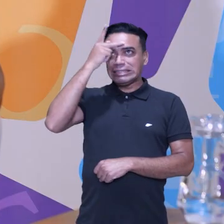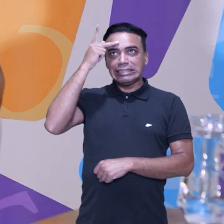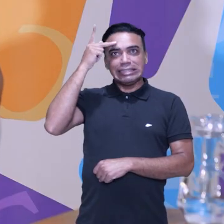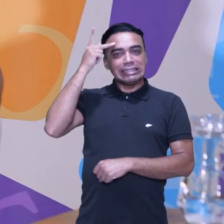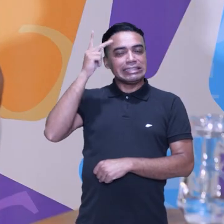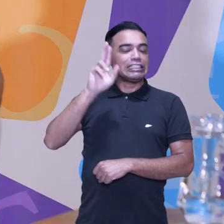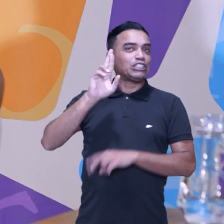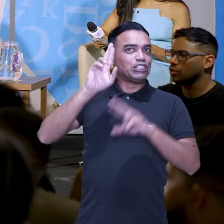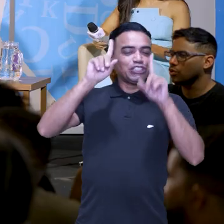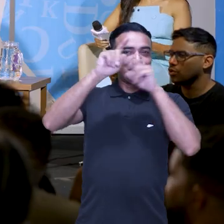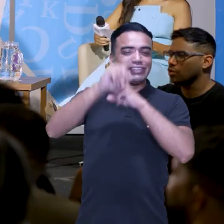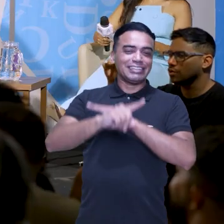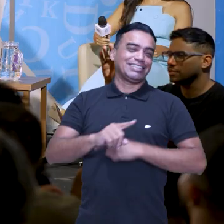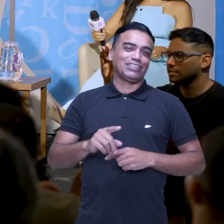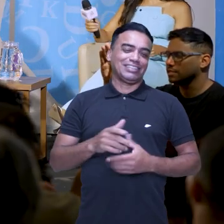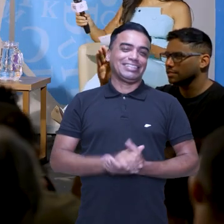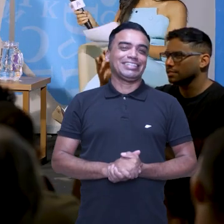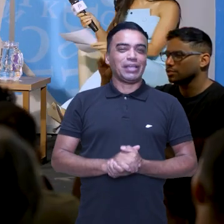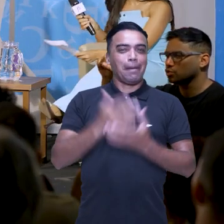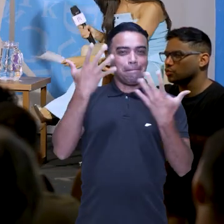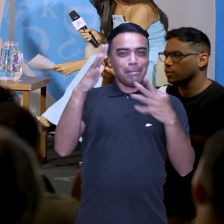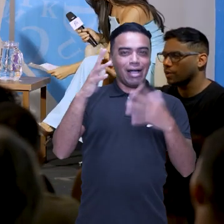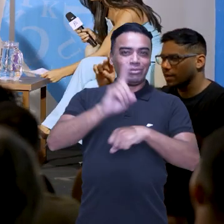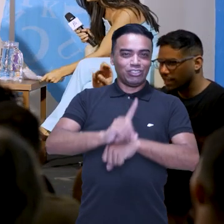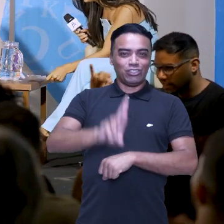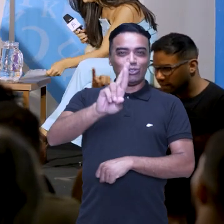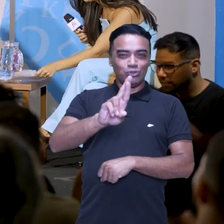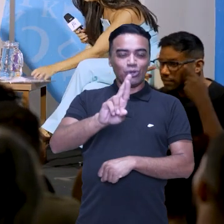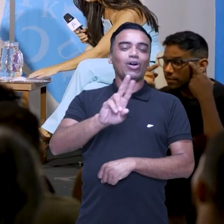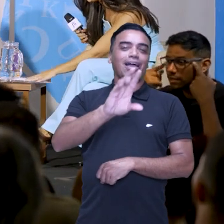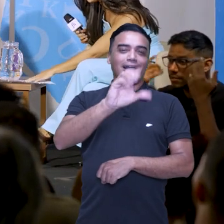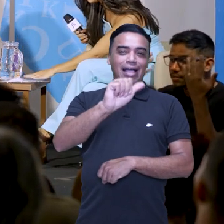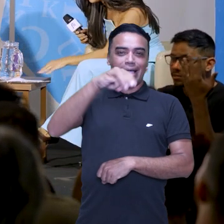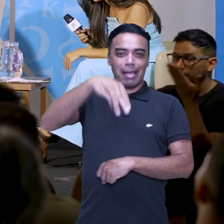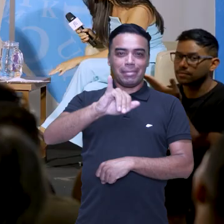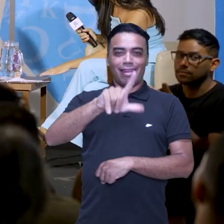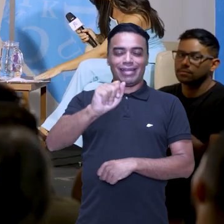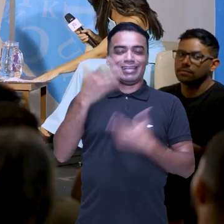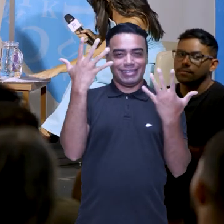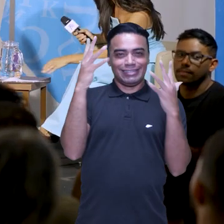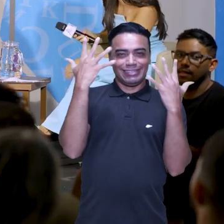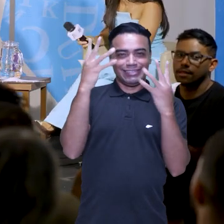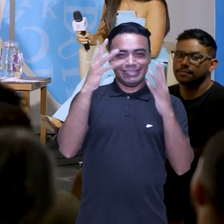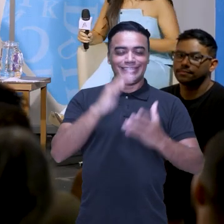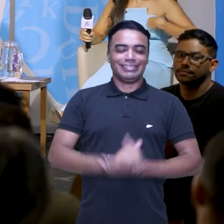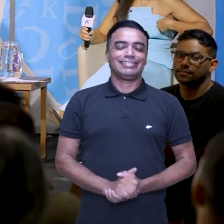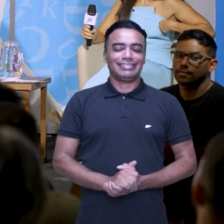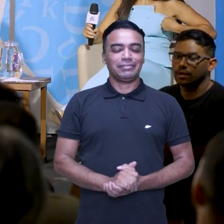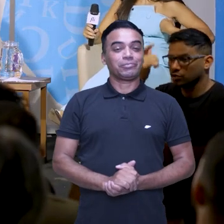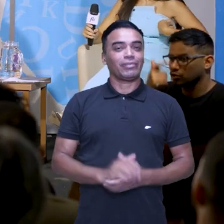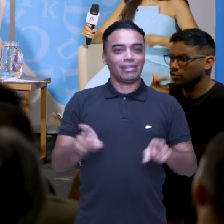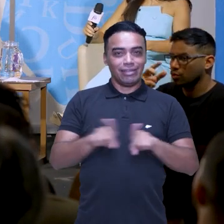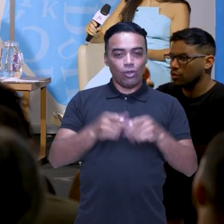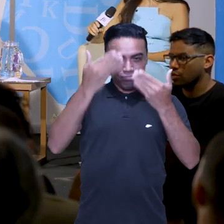sentada na cadeira do meio. Ela é uma mulher negra de cabelos longos e cacheados de tom castanho escuro. Ela traz regata de tom rosa claro e